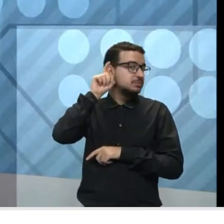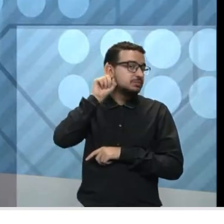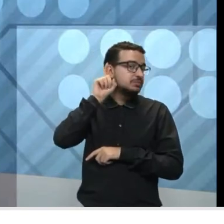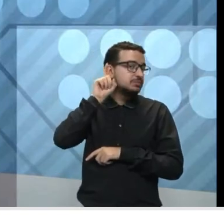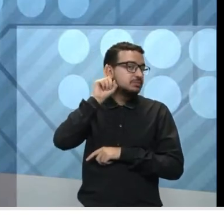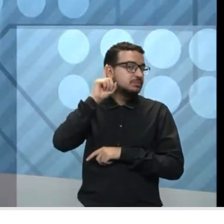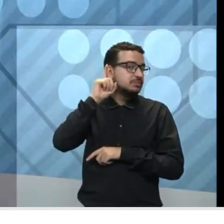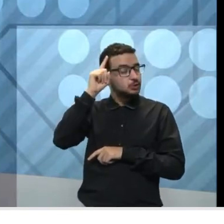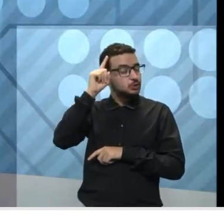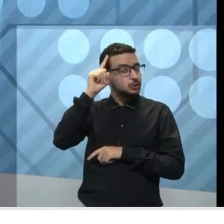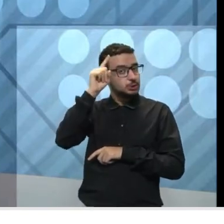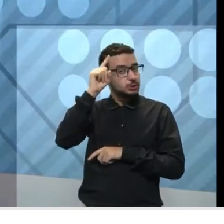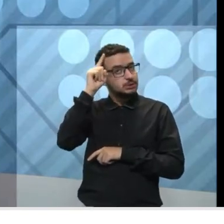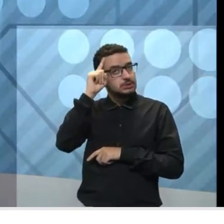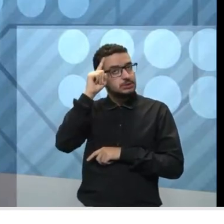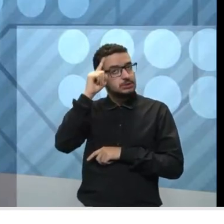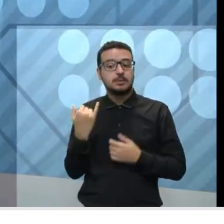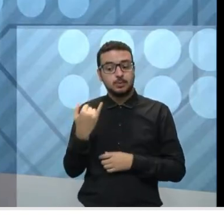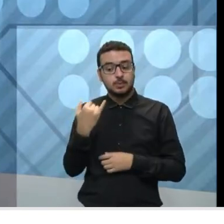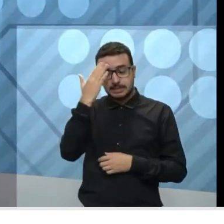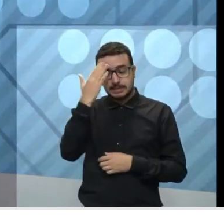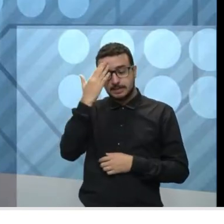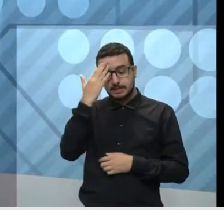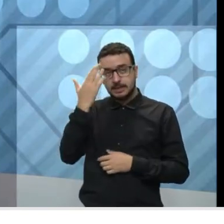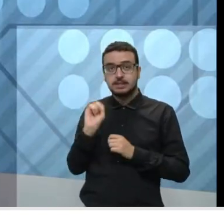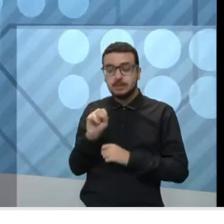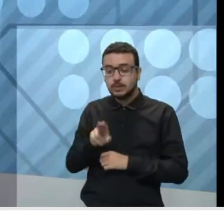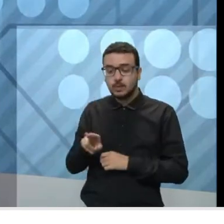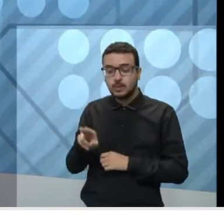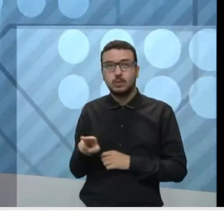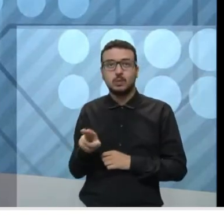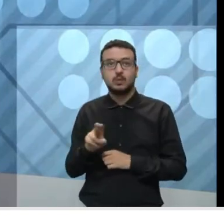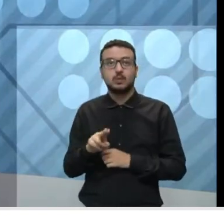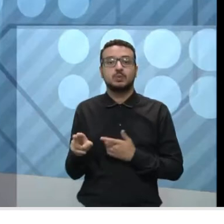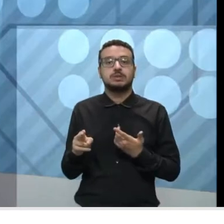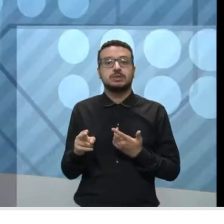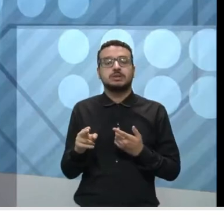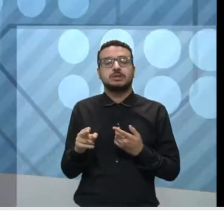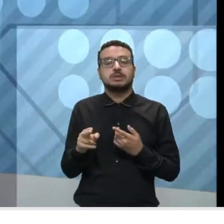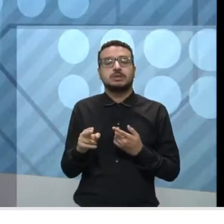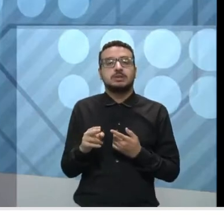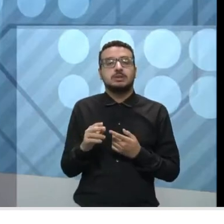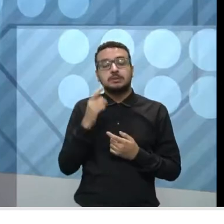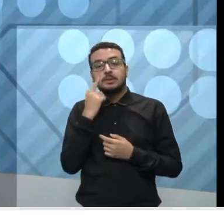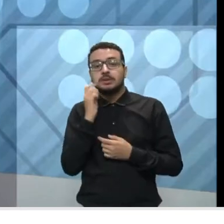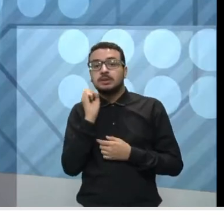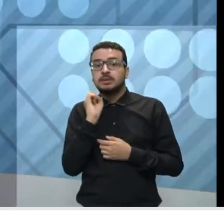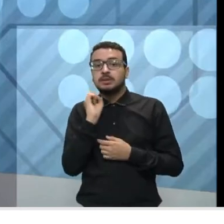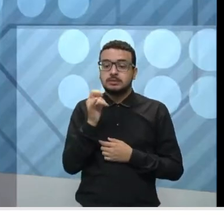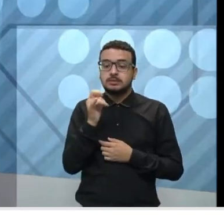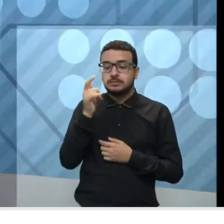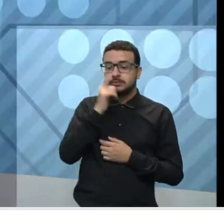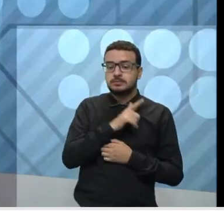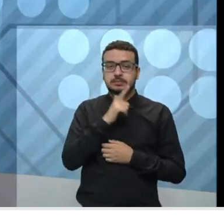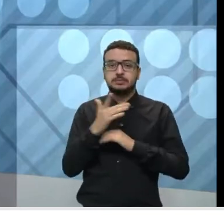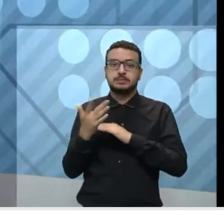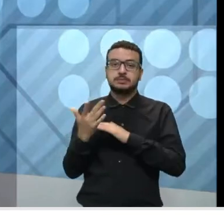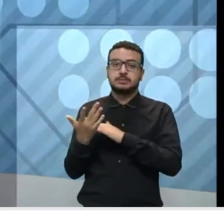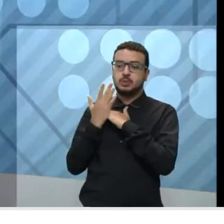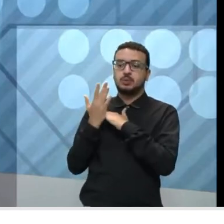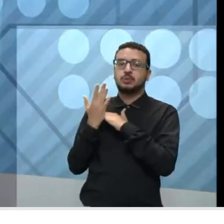exposição que o indivíduo também tem ao aparelho, para ver se isso vai ser, se vai ter bastante contribuição ou não, certo?